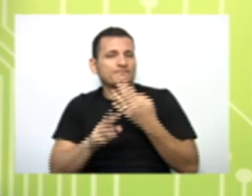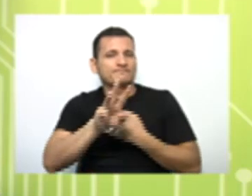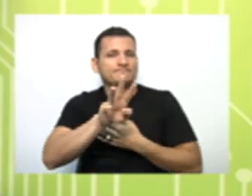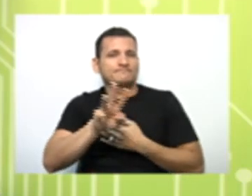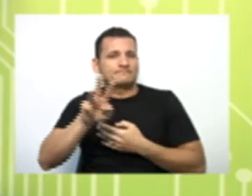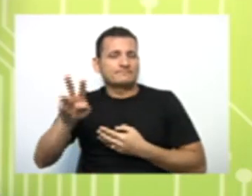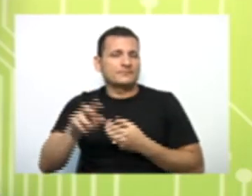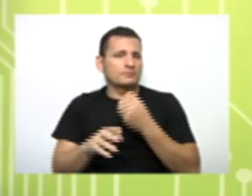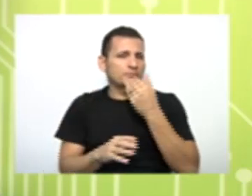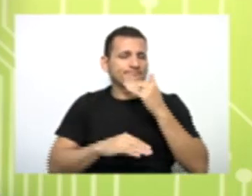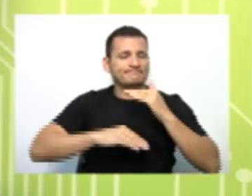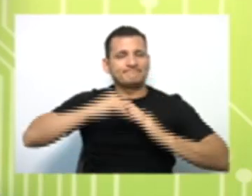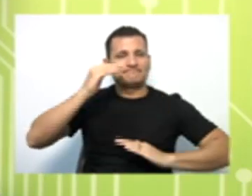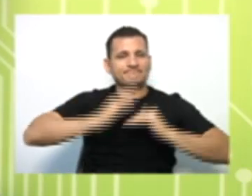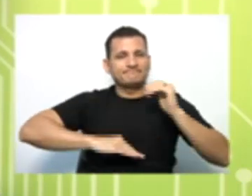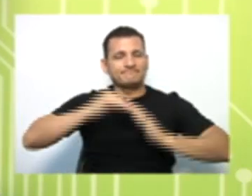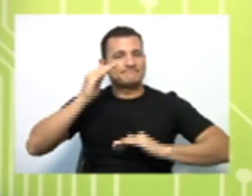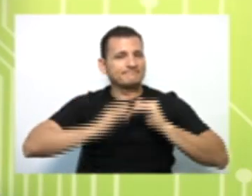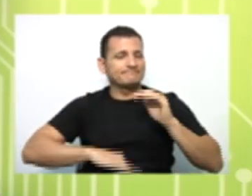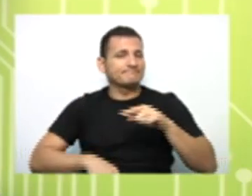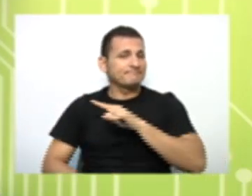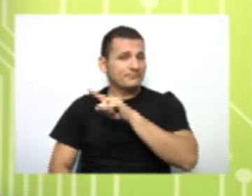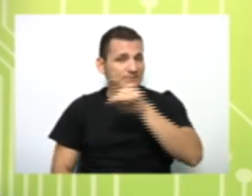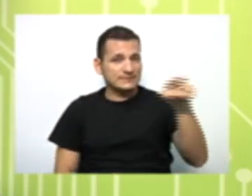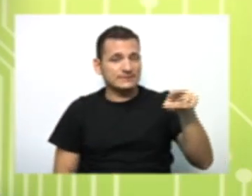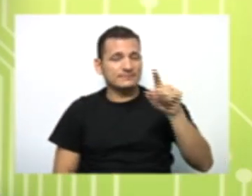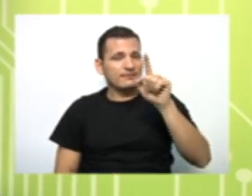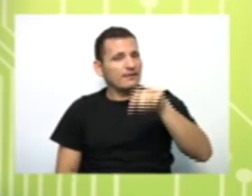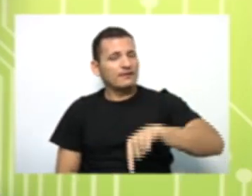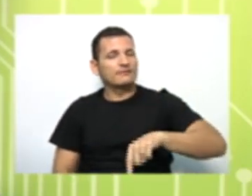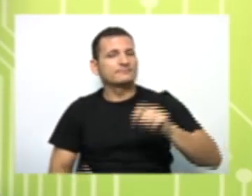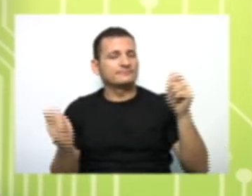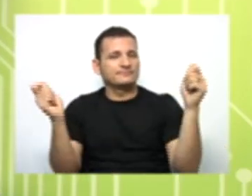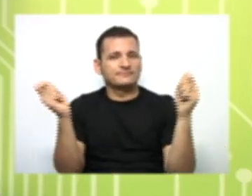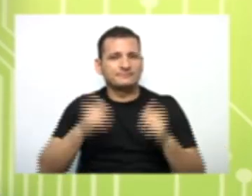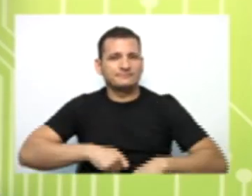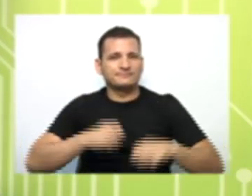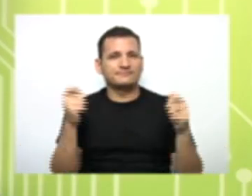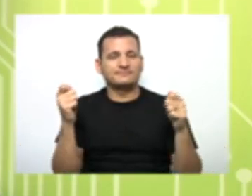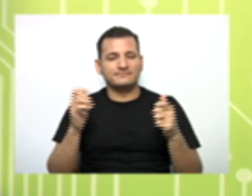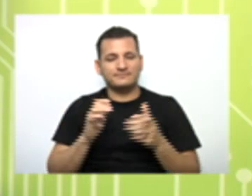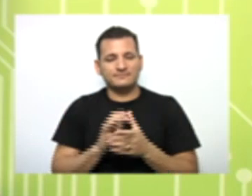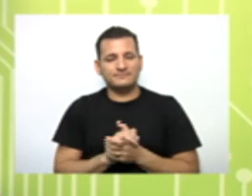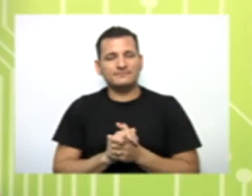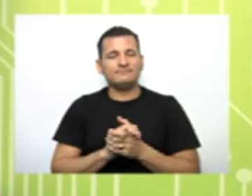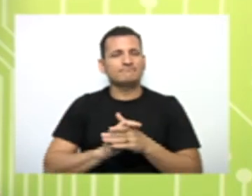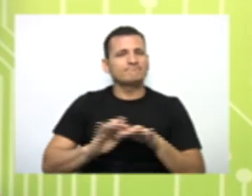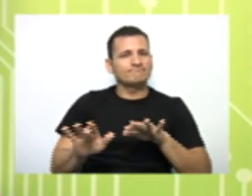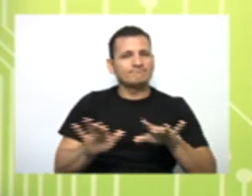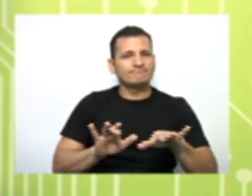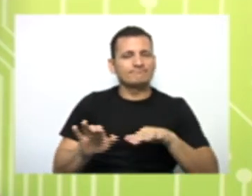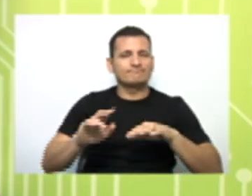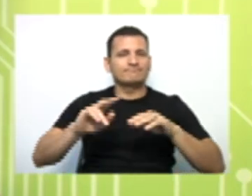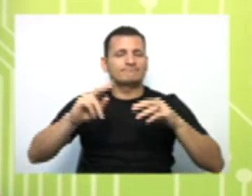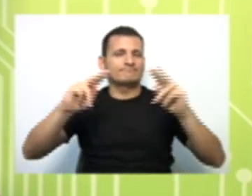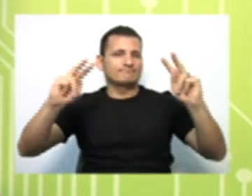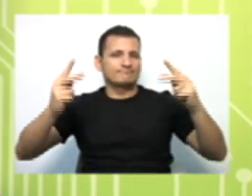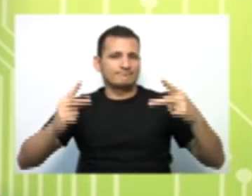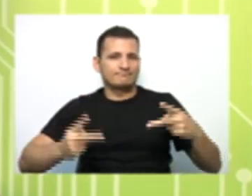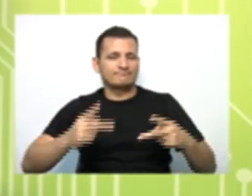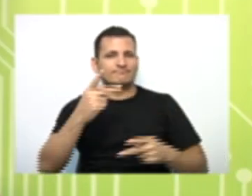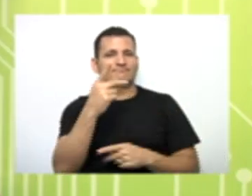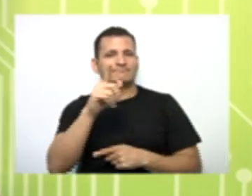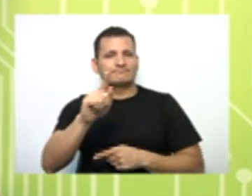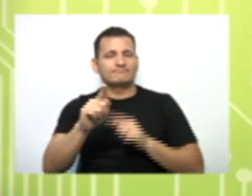bom desenvolvedor, você é que vai ser capaz de desenvolver uma página que vai